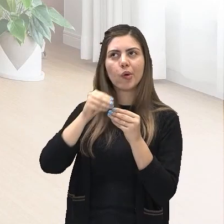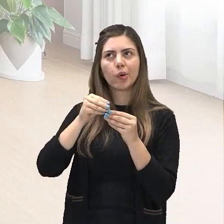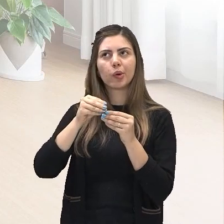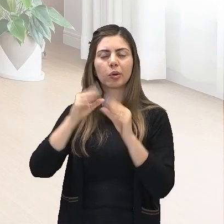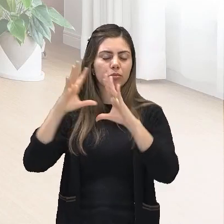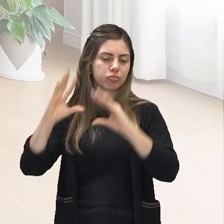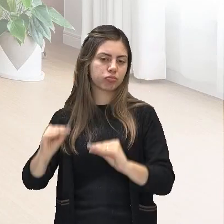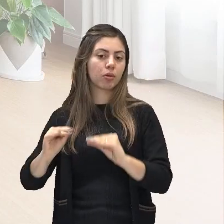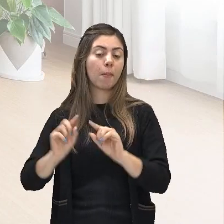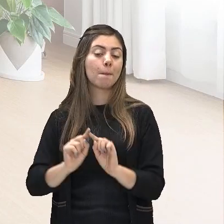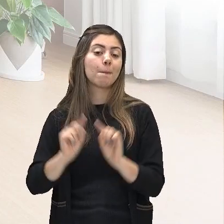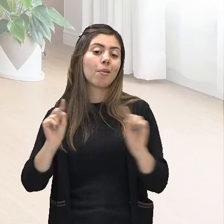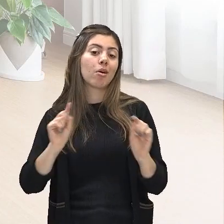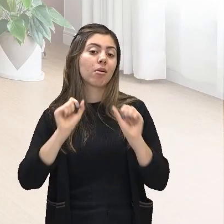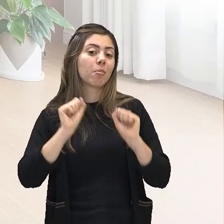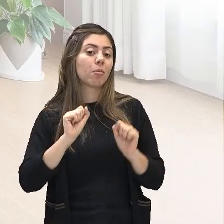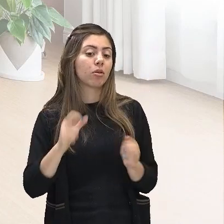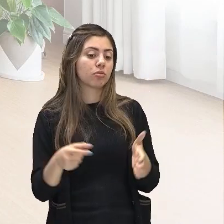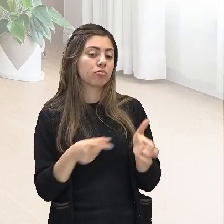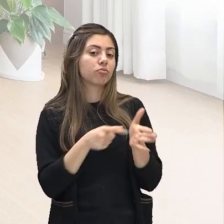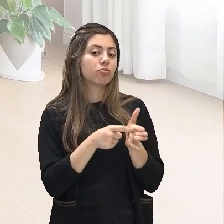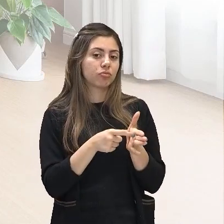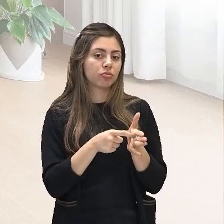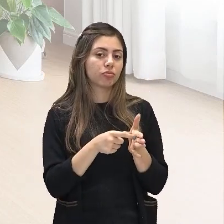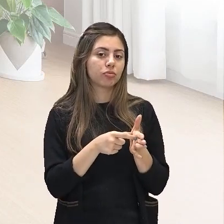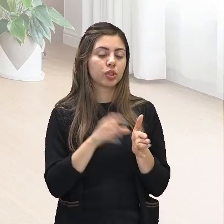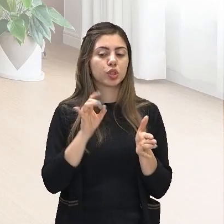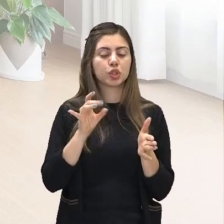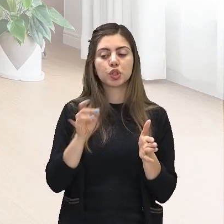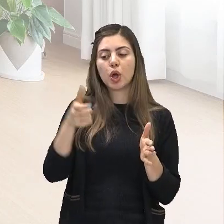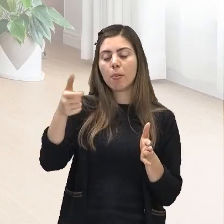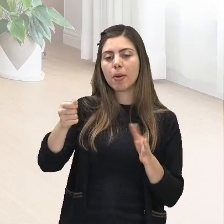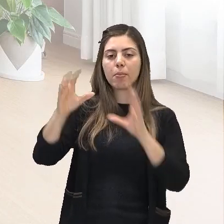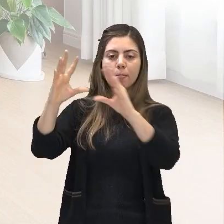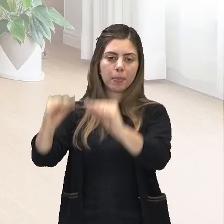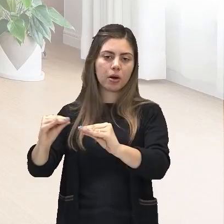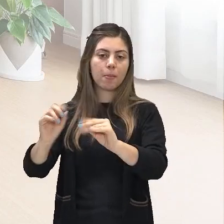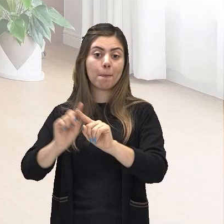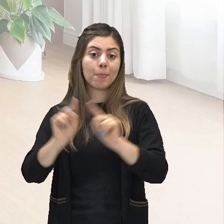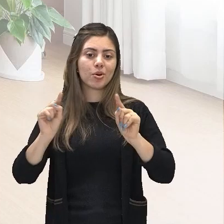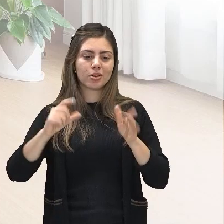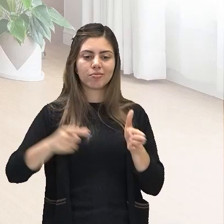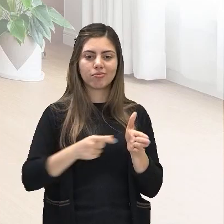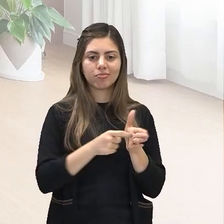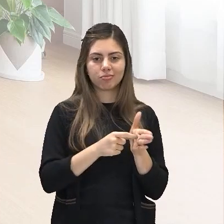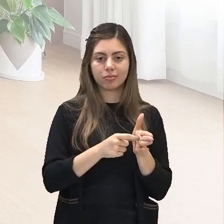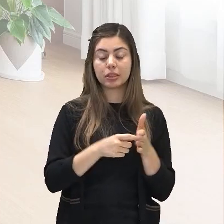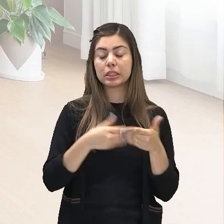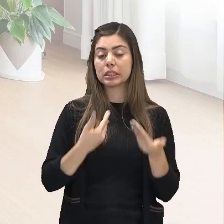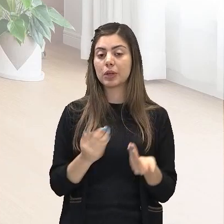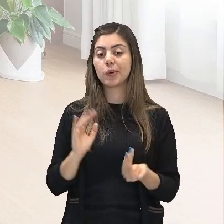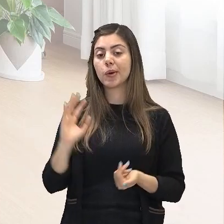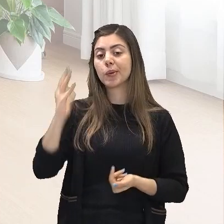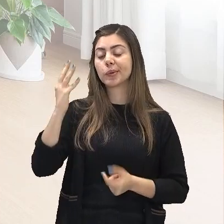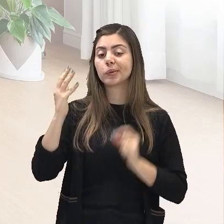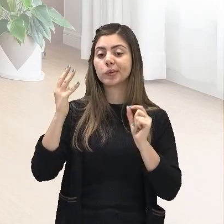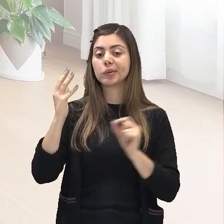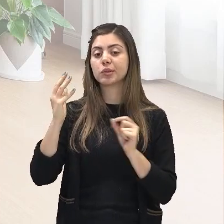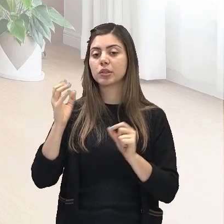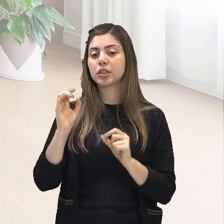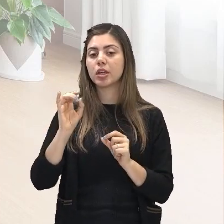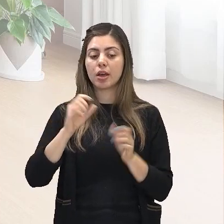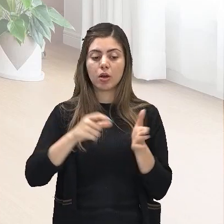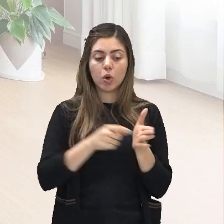estar conectada na tomada e ter sido desligada somente no controle remoto. Quando você desliga somente no controle remoto, né, fechou